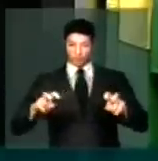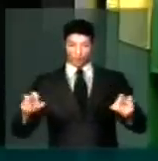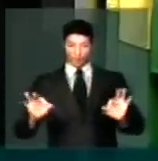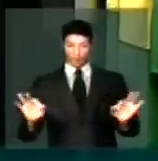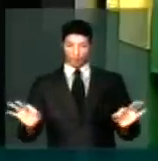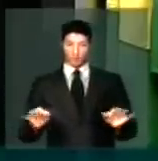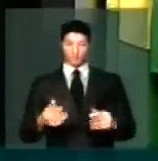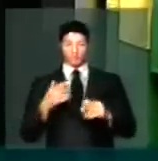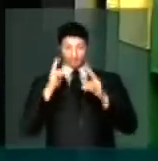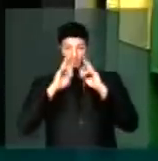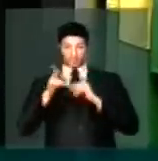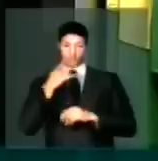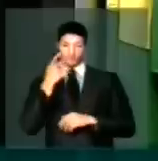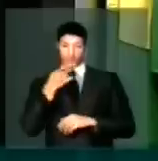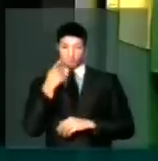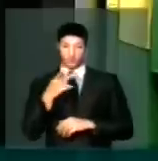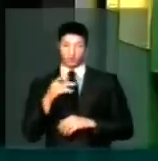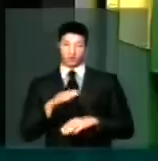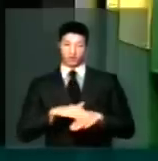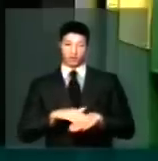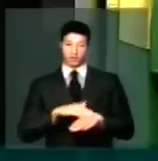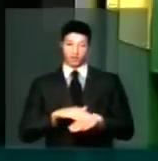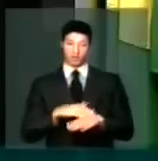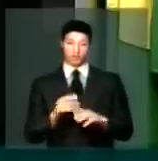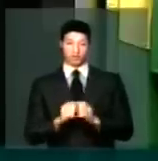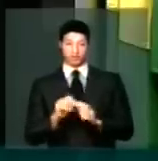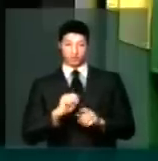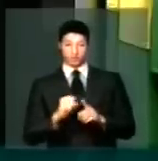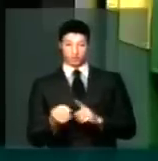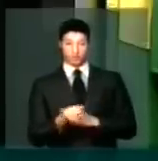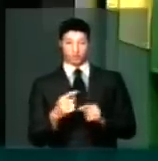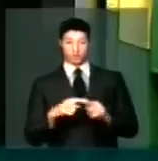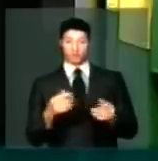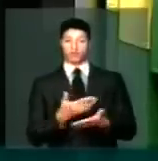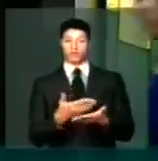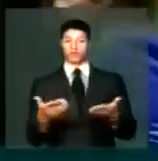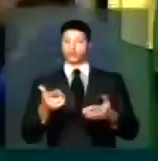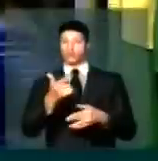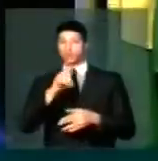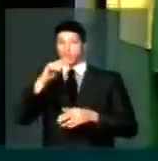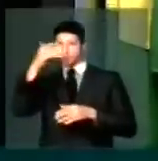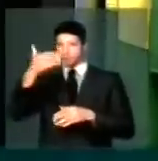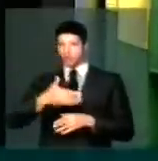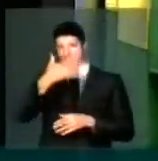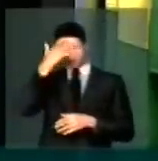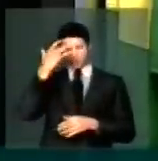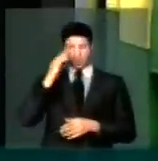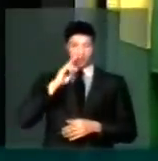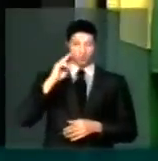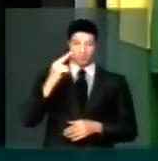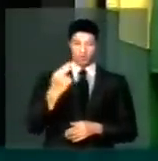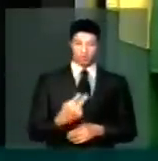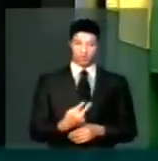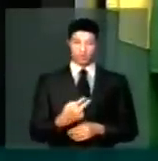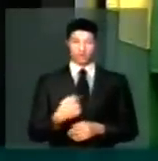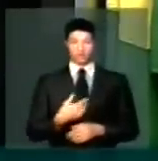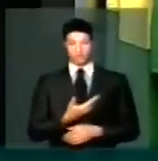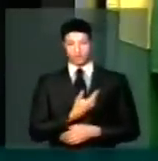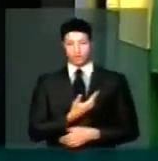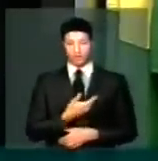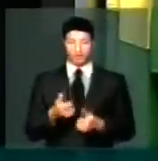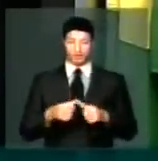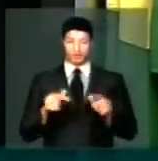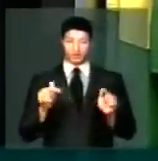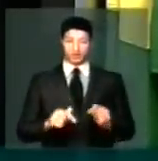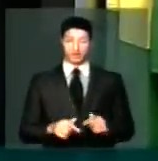e você falar, conversar com a sociedade. Mas nós temos lá do outro lado as pessoas que estão nos assistindo e os colegas